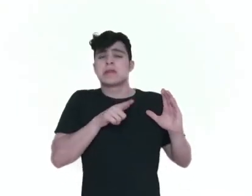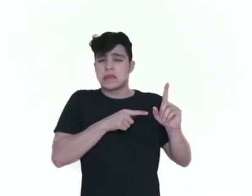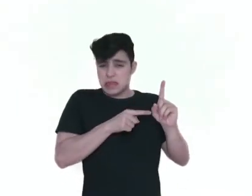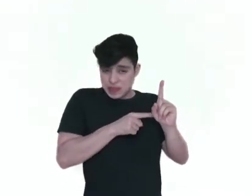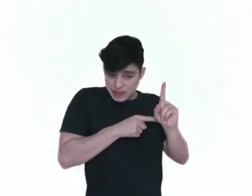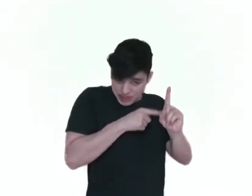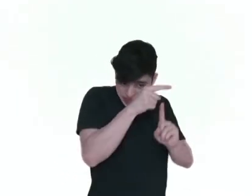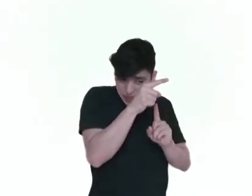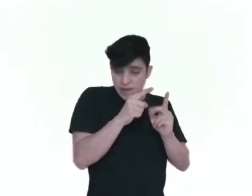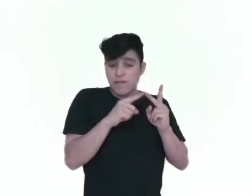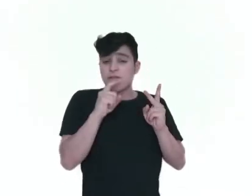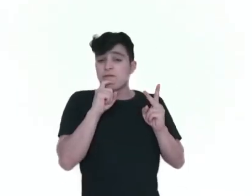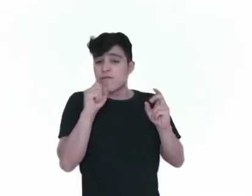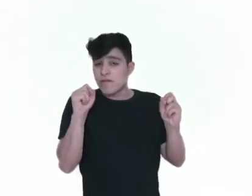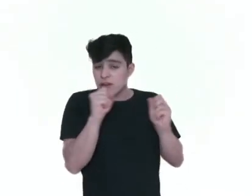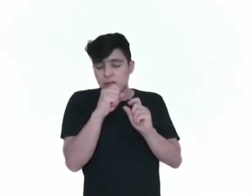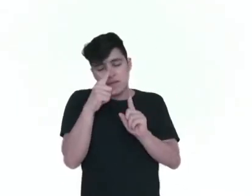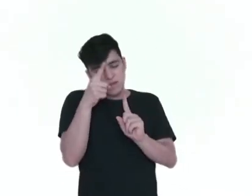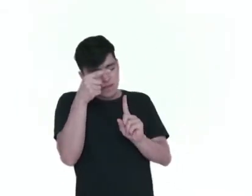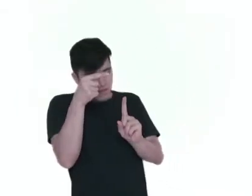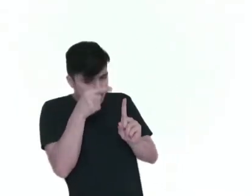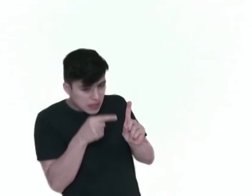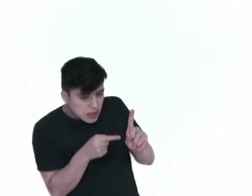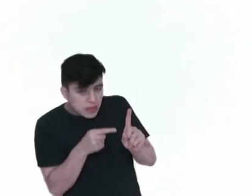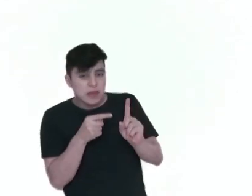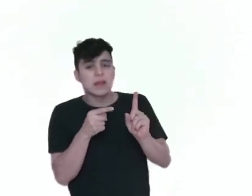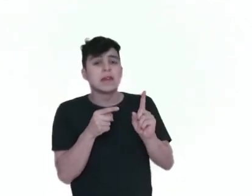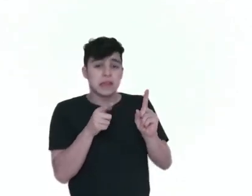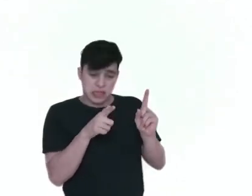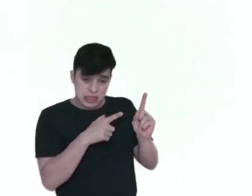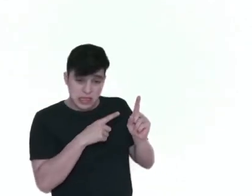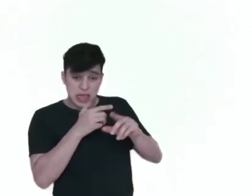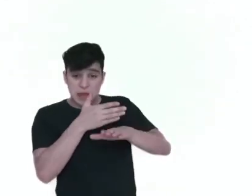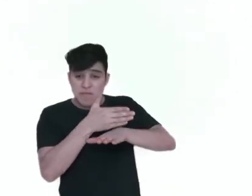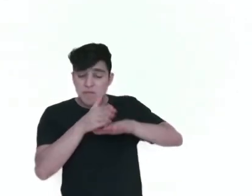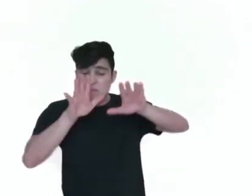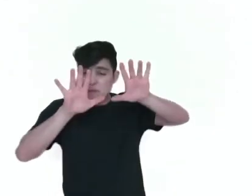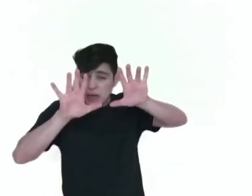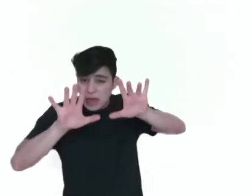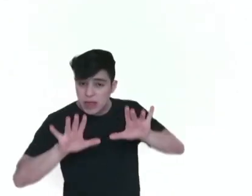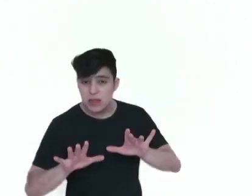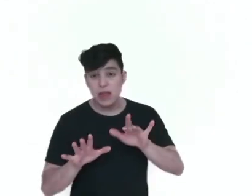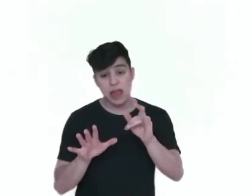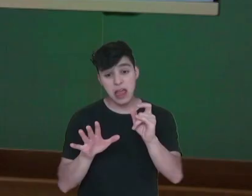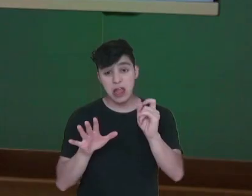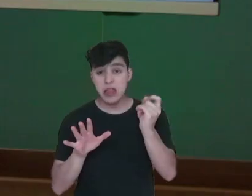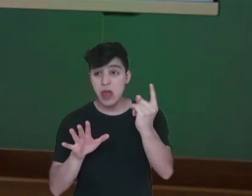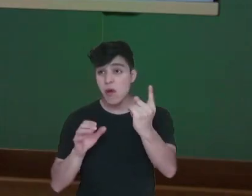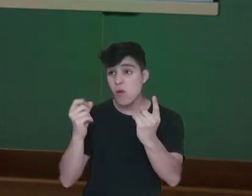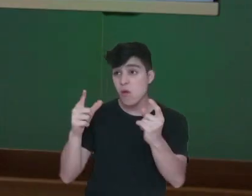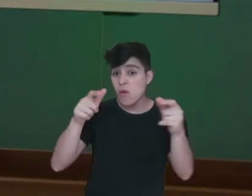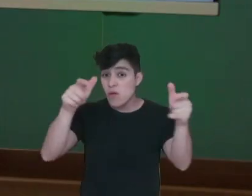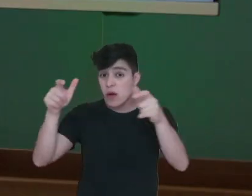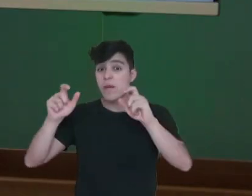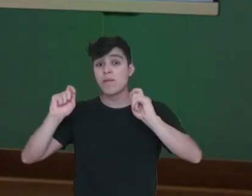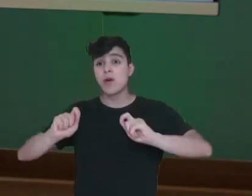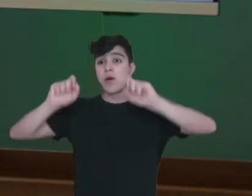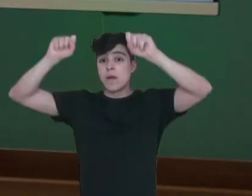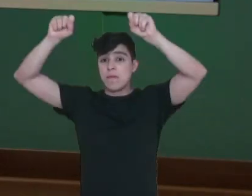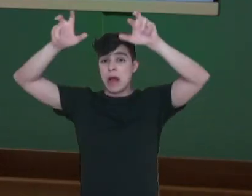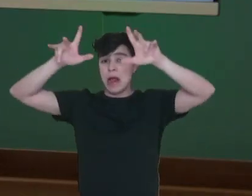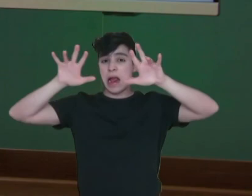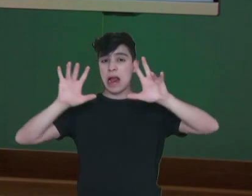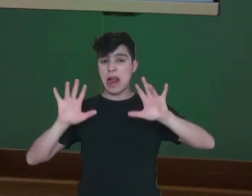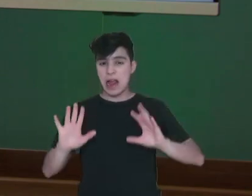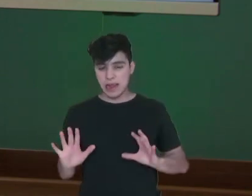elevadas, invernos com temperaturas baixas, com formação de geadas e, em algumas áreas, precipitação de neve, tá?